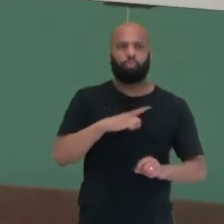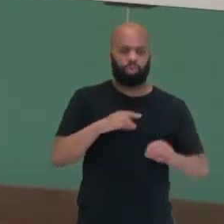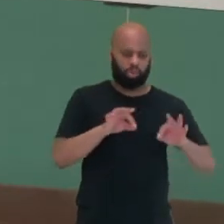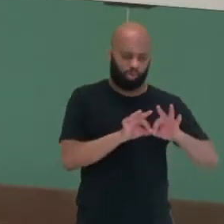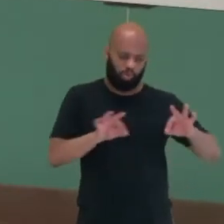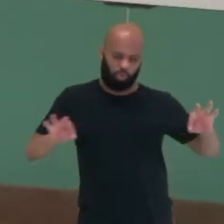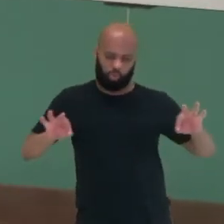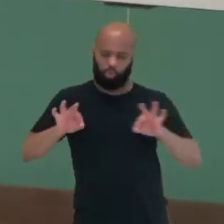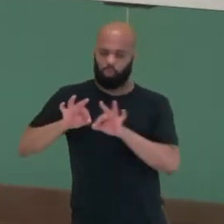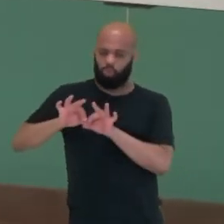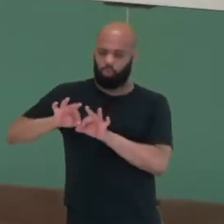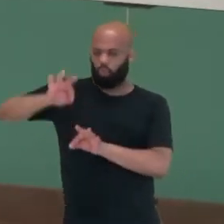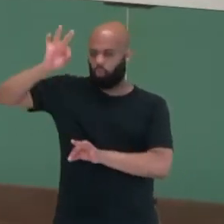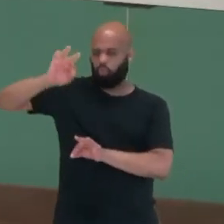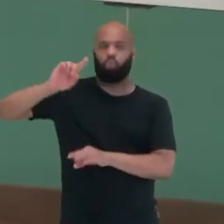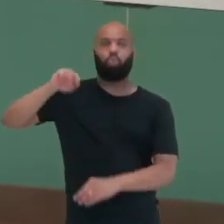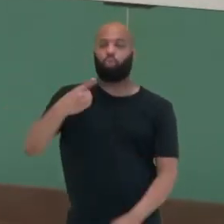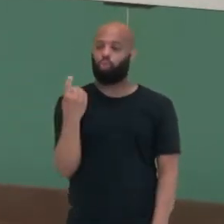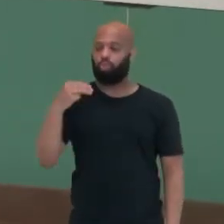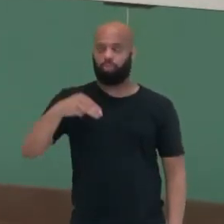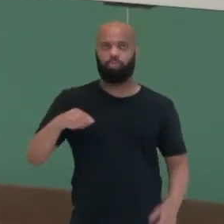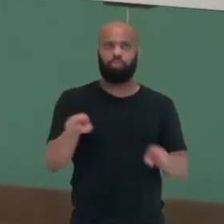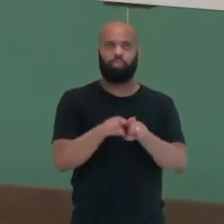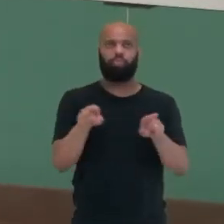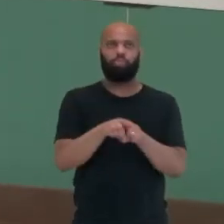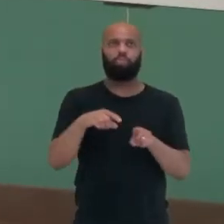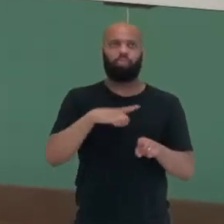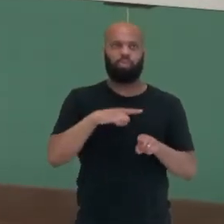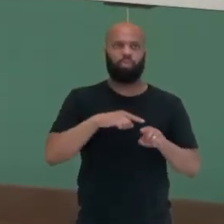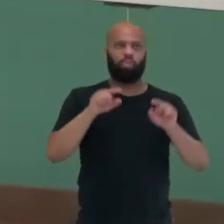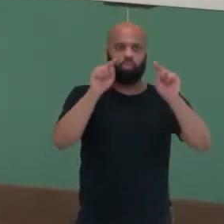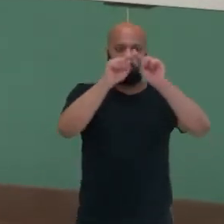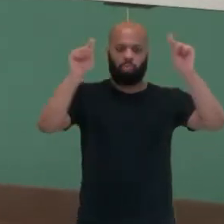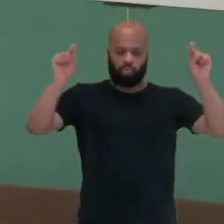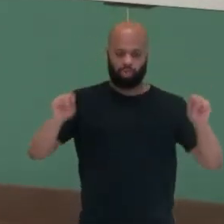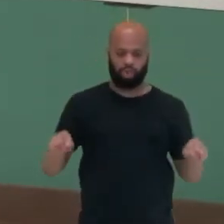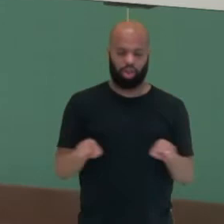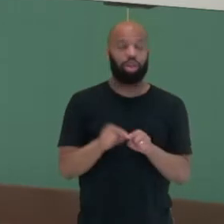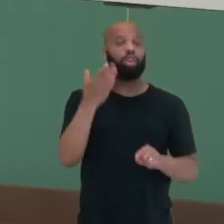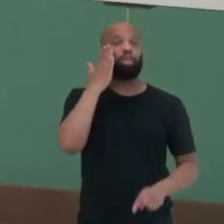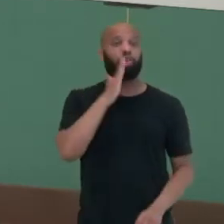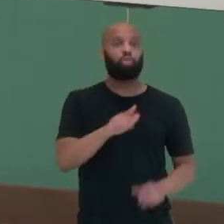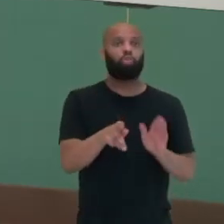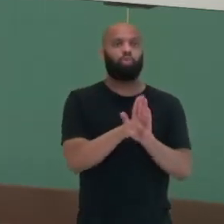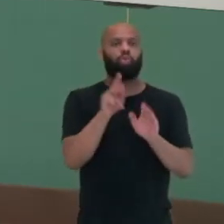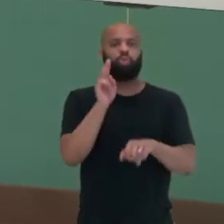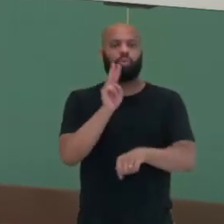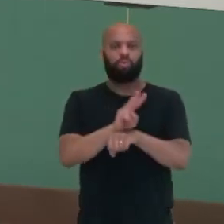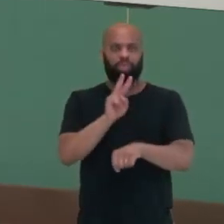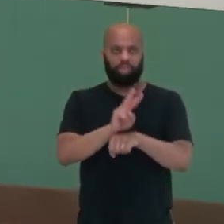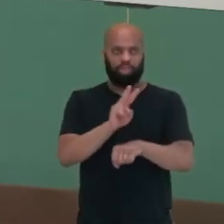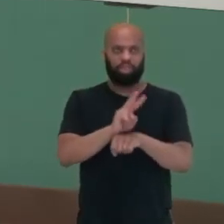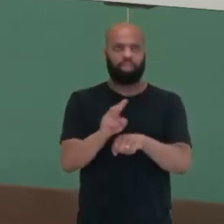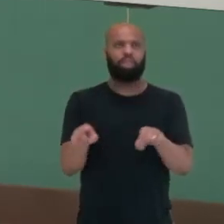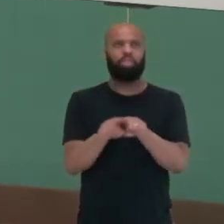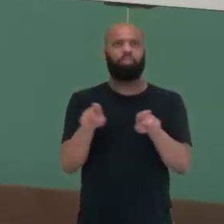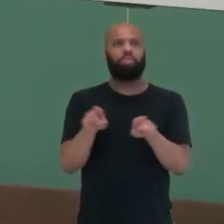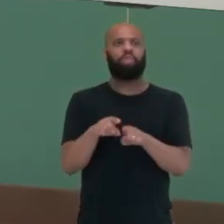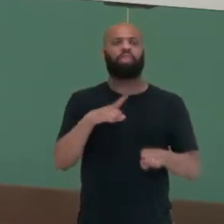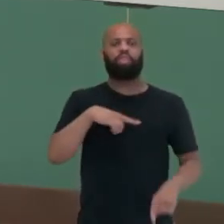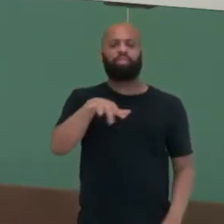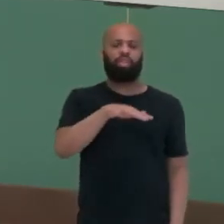aqui em volta. A área de proteção, que é essa aqui, azul. tá? E daí tem a área de escape ali, a área em